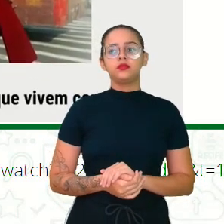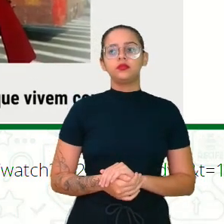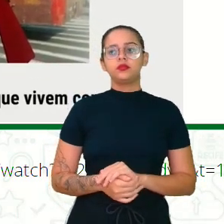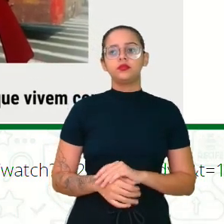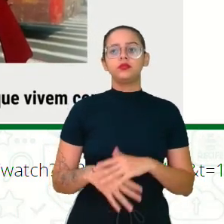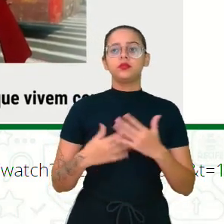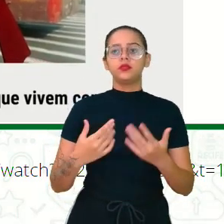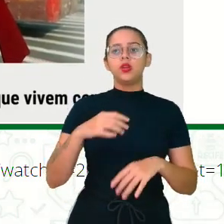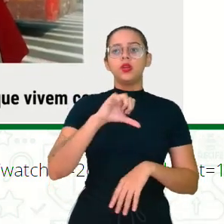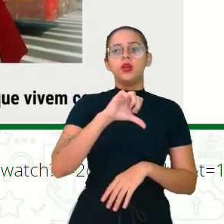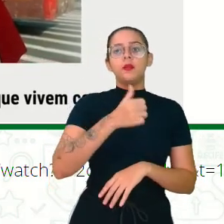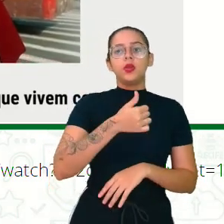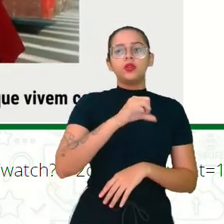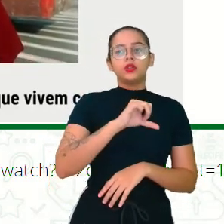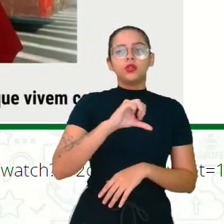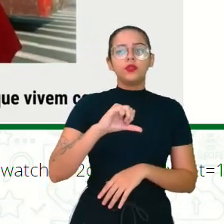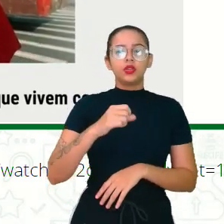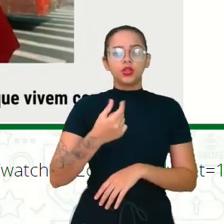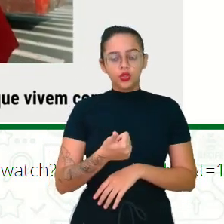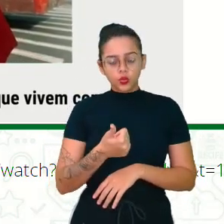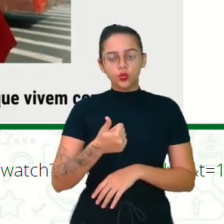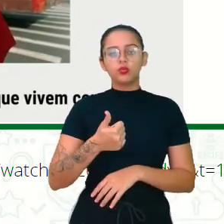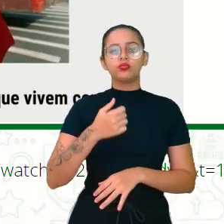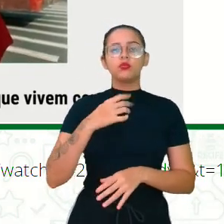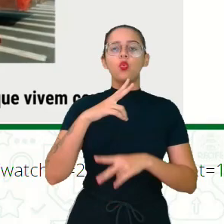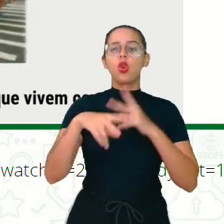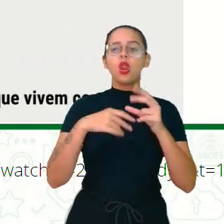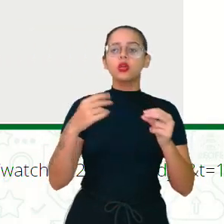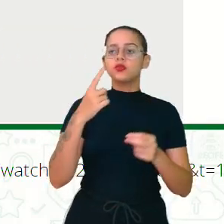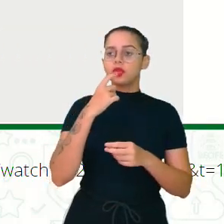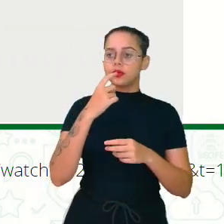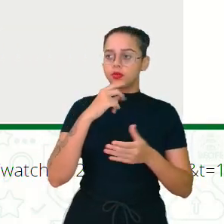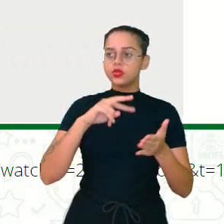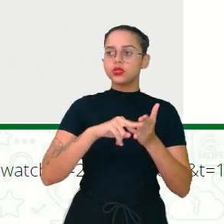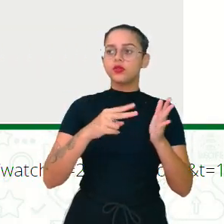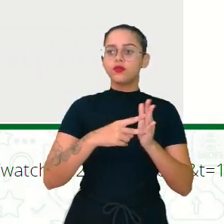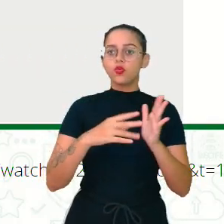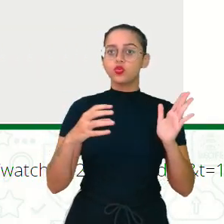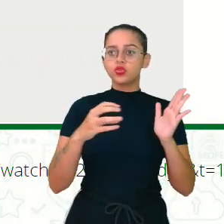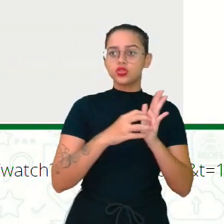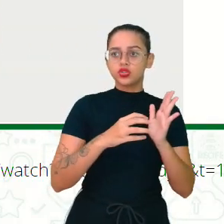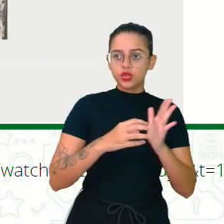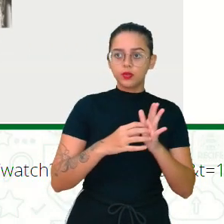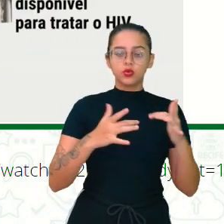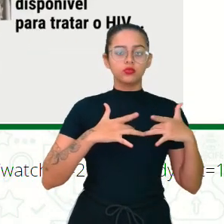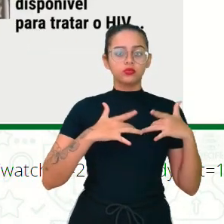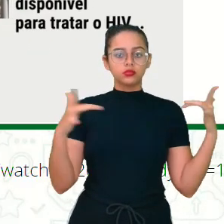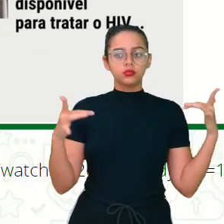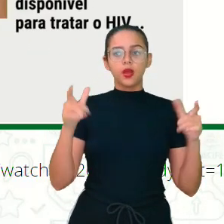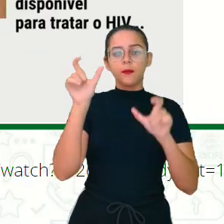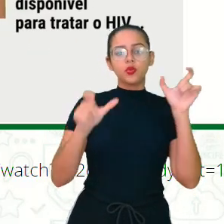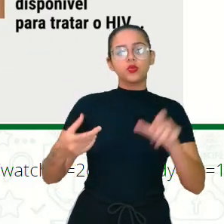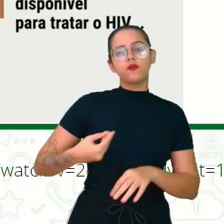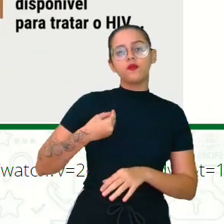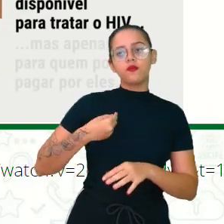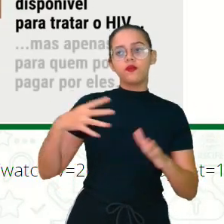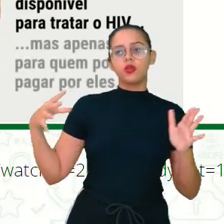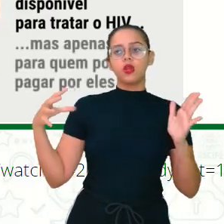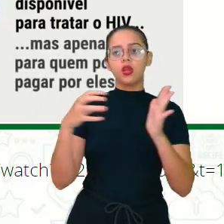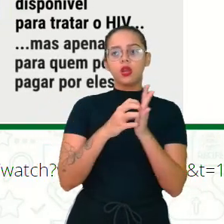Em 1991, o laço vermelho tornou-se um símbolo de solidariedade para as pessoas que vivem com HIV.